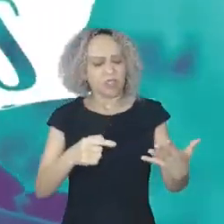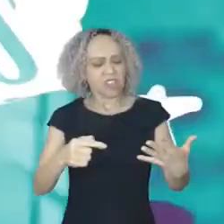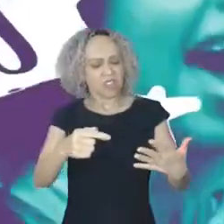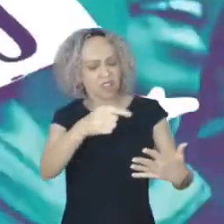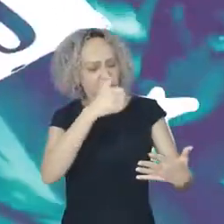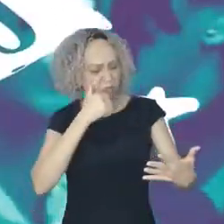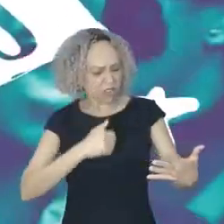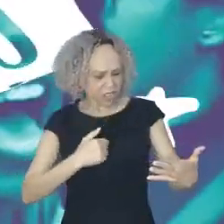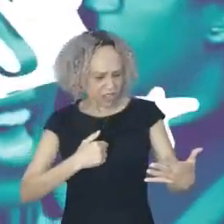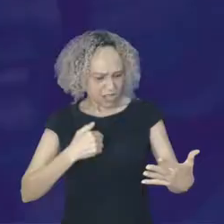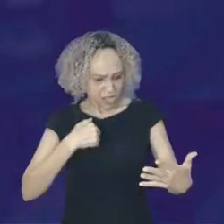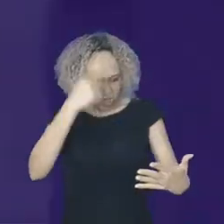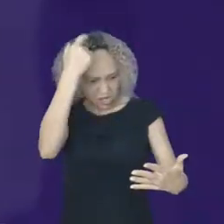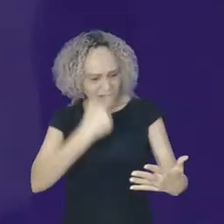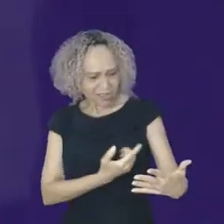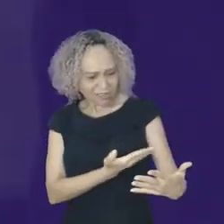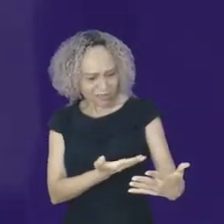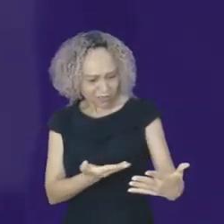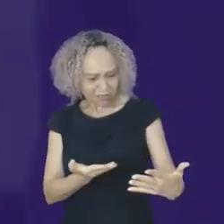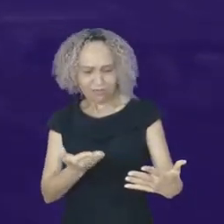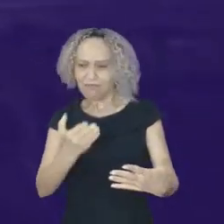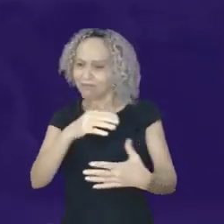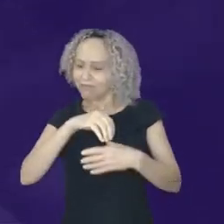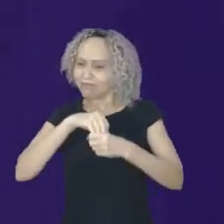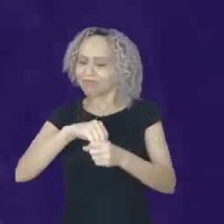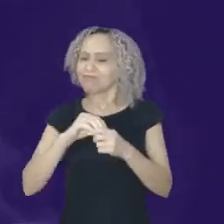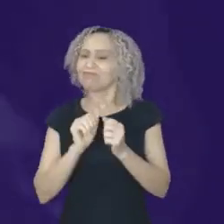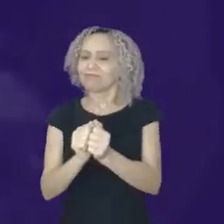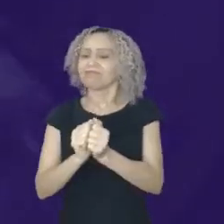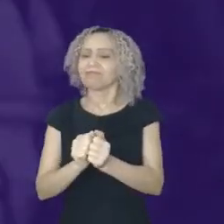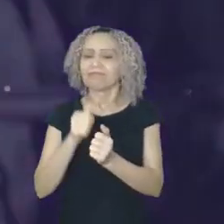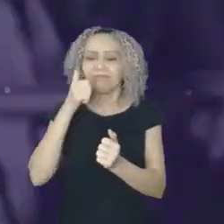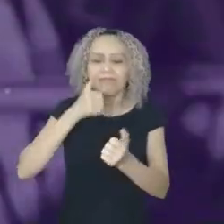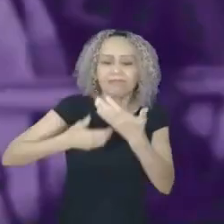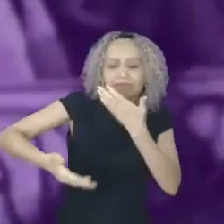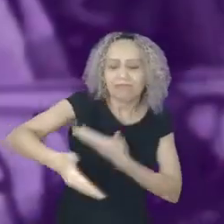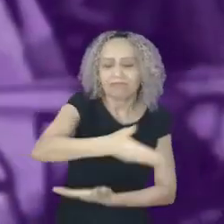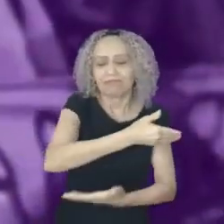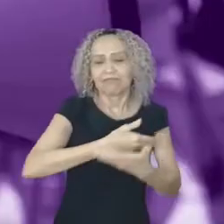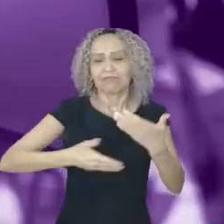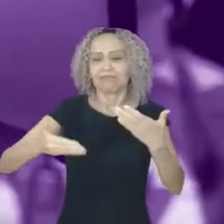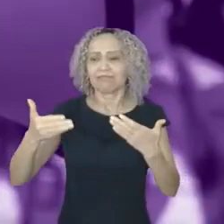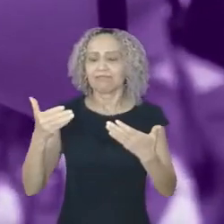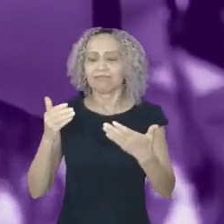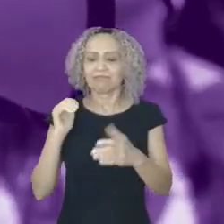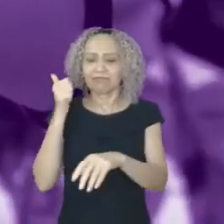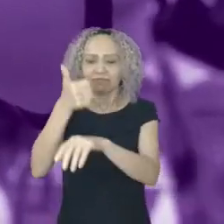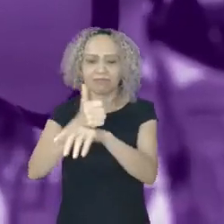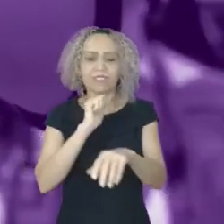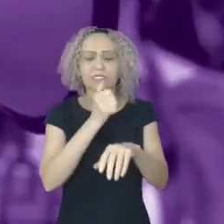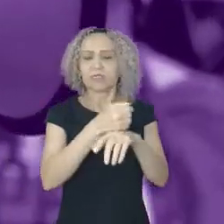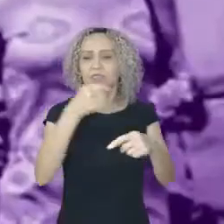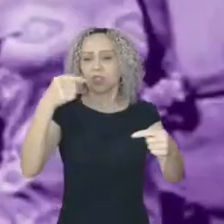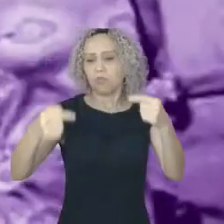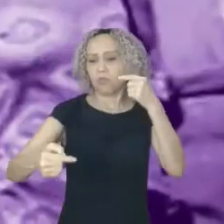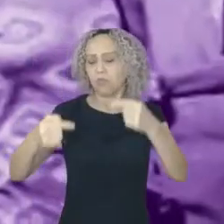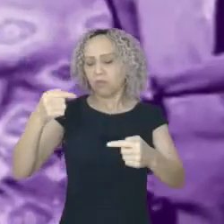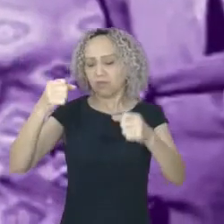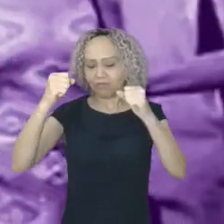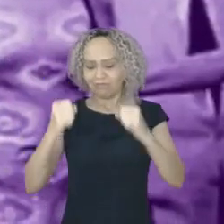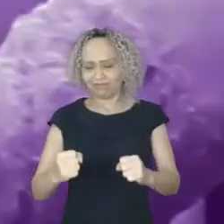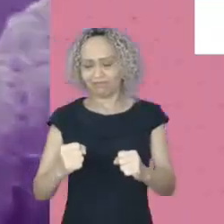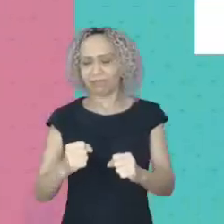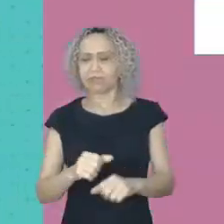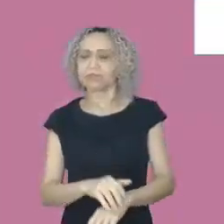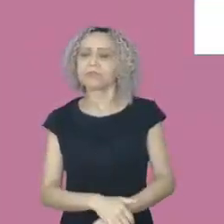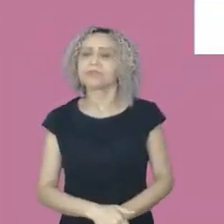Eu sou uma delas, são elas por elas, ocupando os espaços de